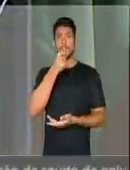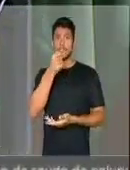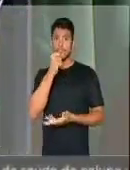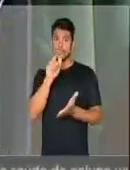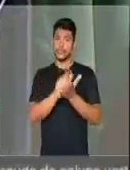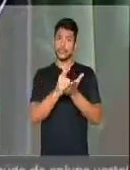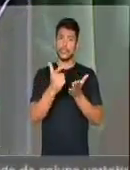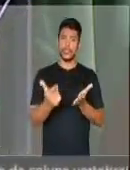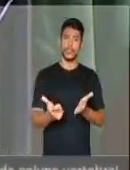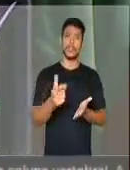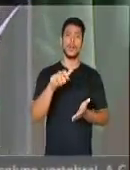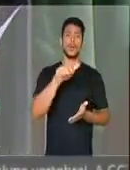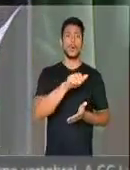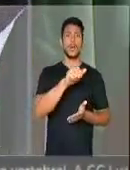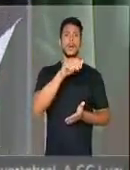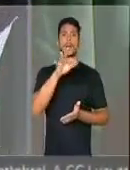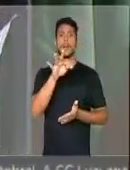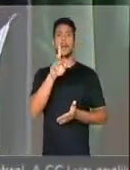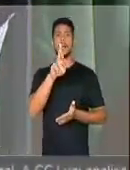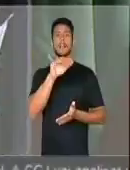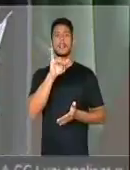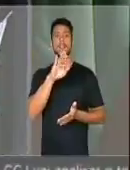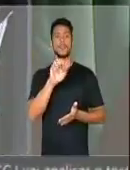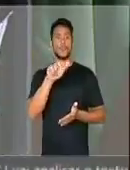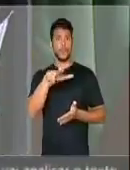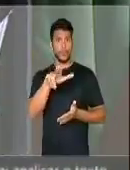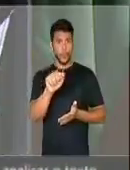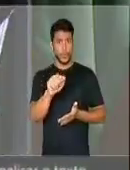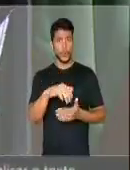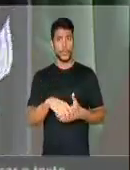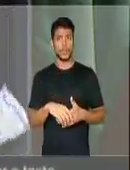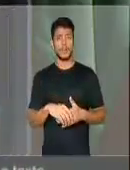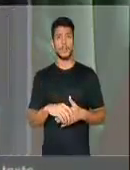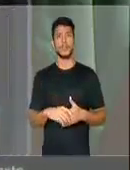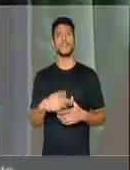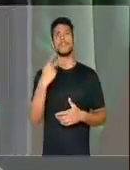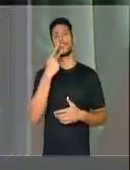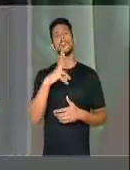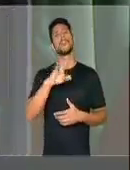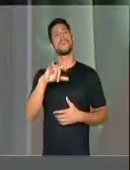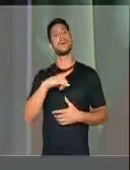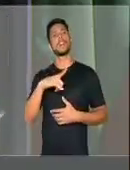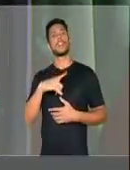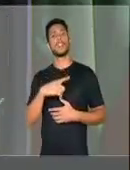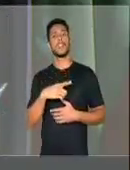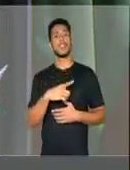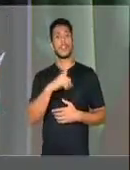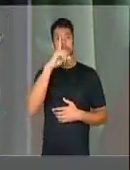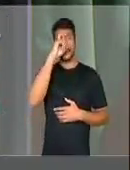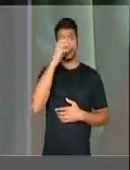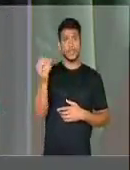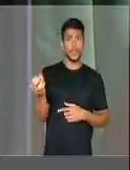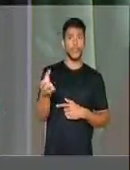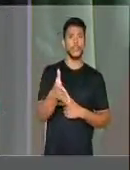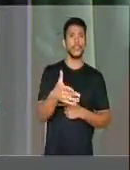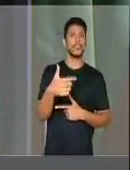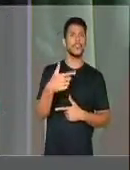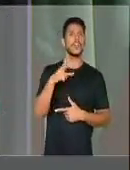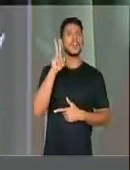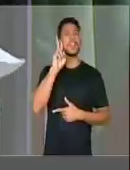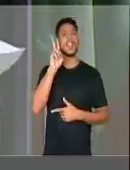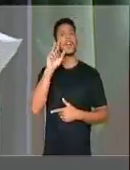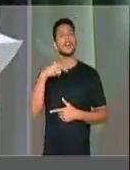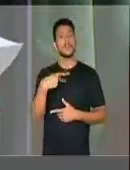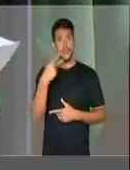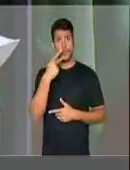Tribuna, no dia 5 de outubro, Colatina vai ter novo hospital. O senhor não se ateve ao que eu vou falar aqui, é